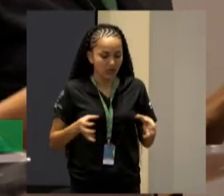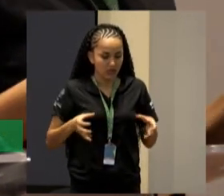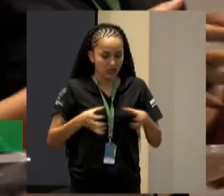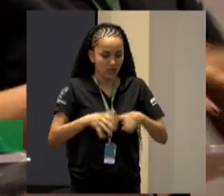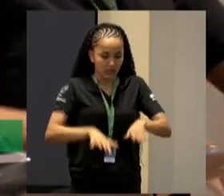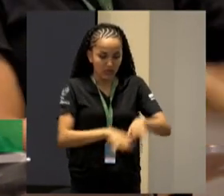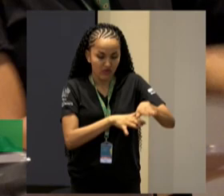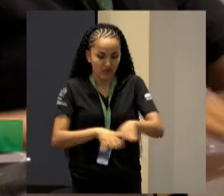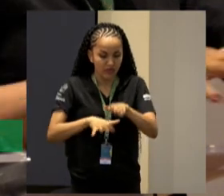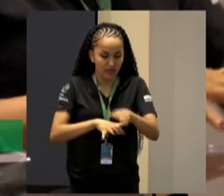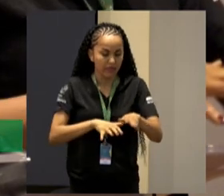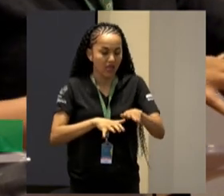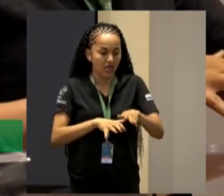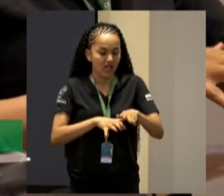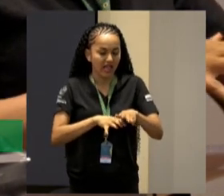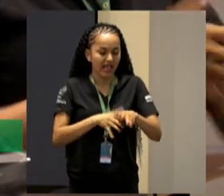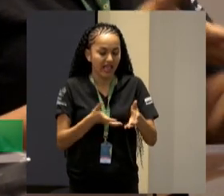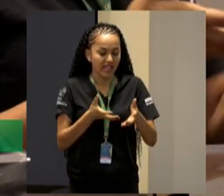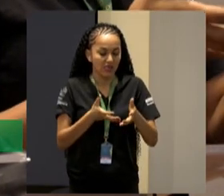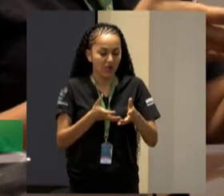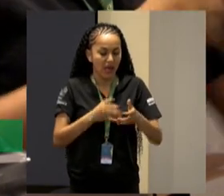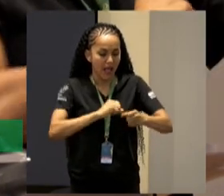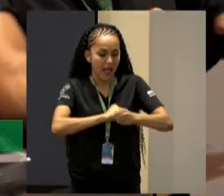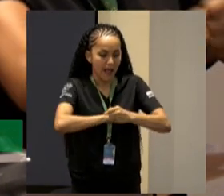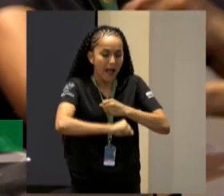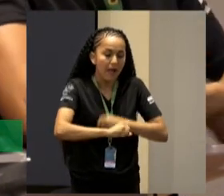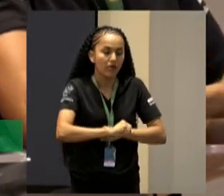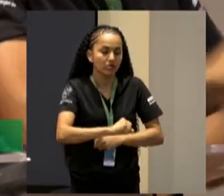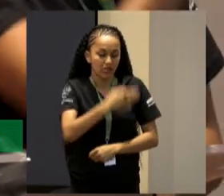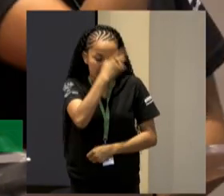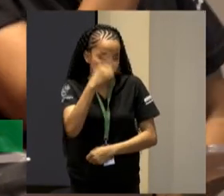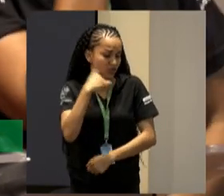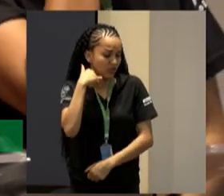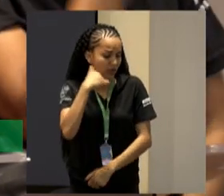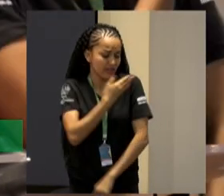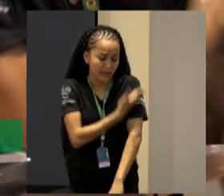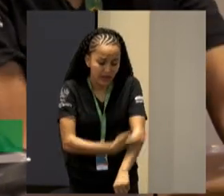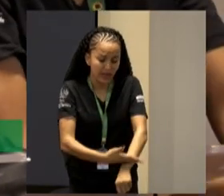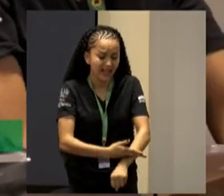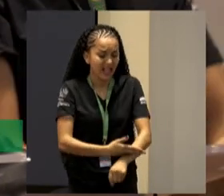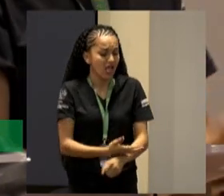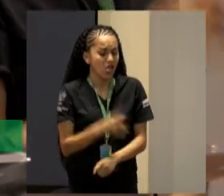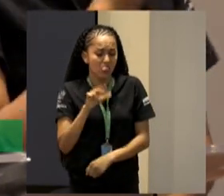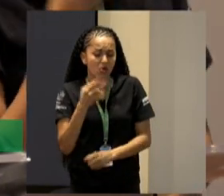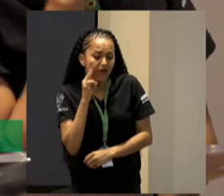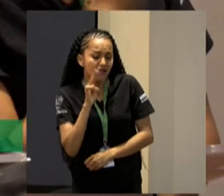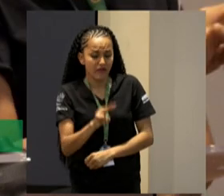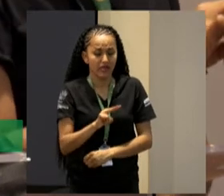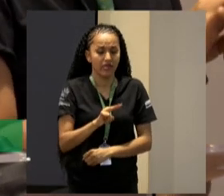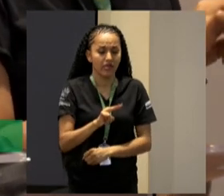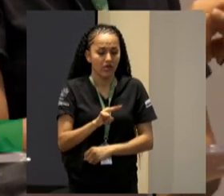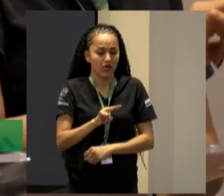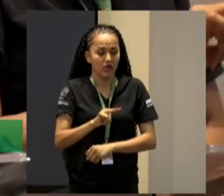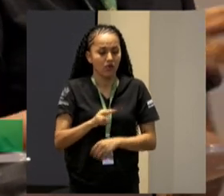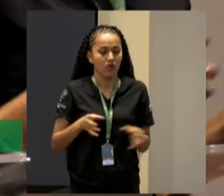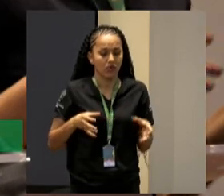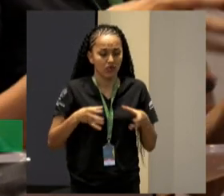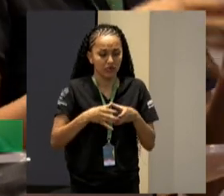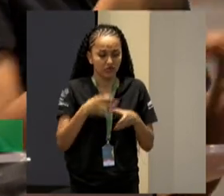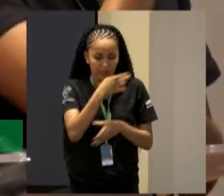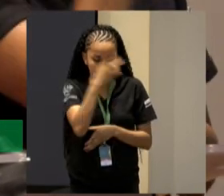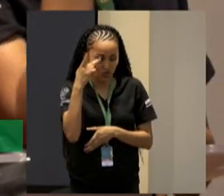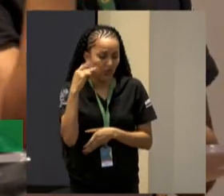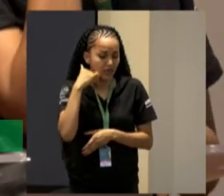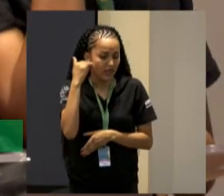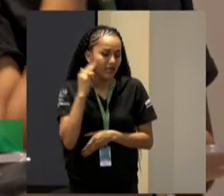fundada proclamando a morte dos brancos. Nunca vi uma organização do movimento negro ser fundada dizendo